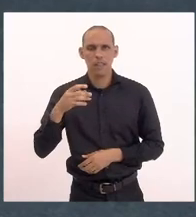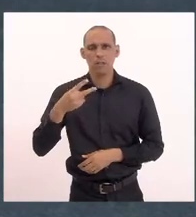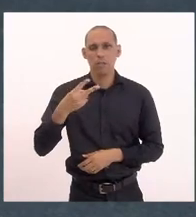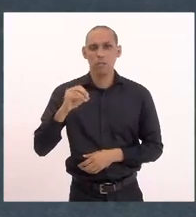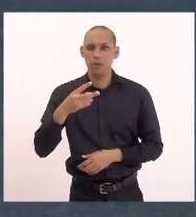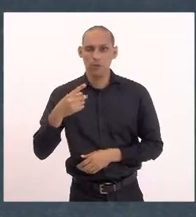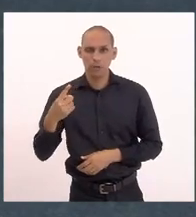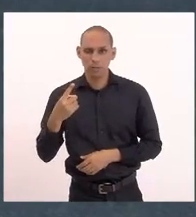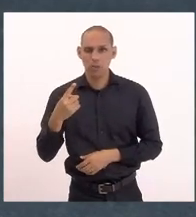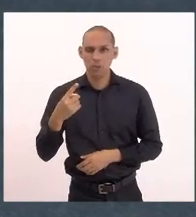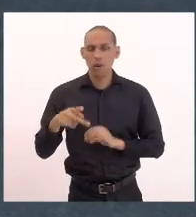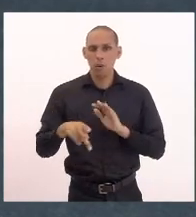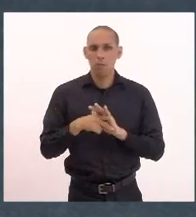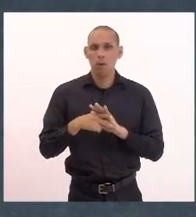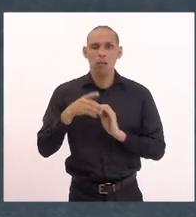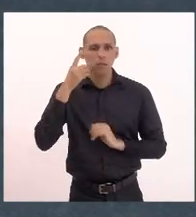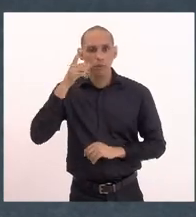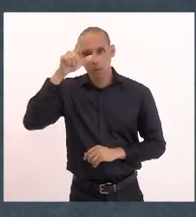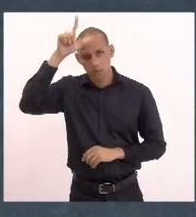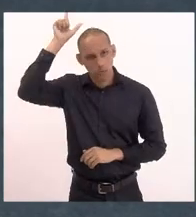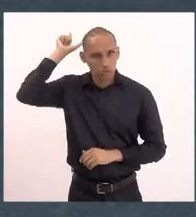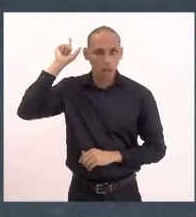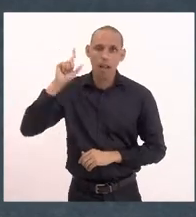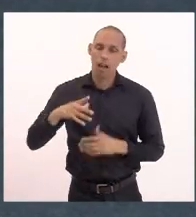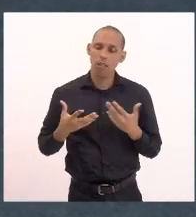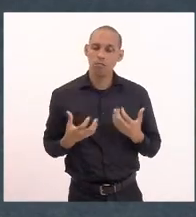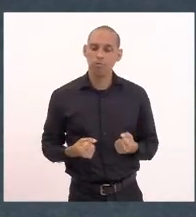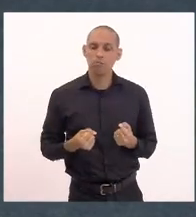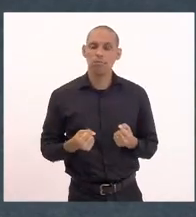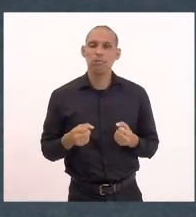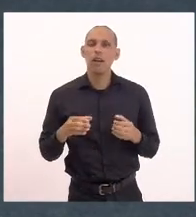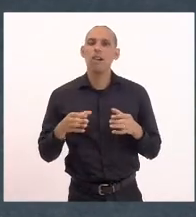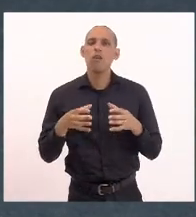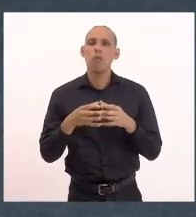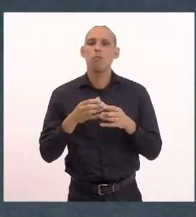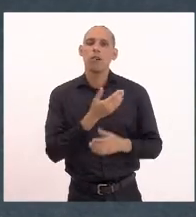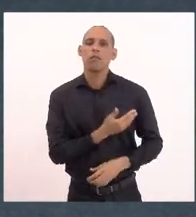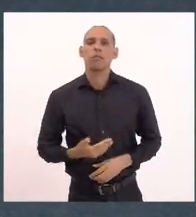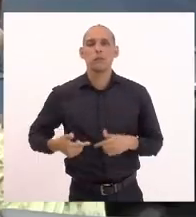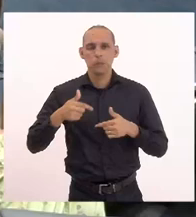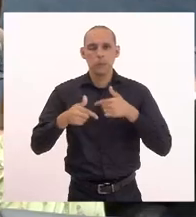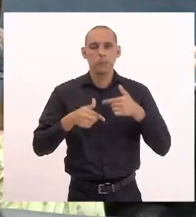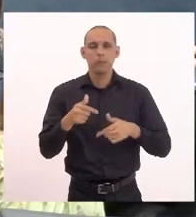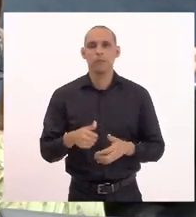48.10/2021, de autoria do deputado Luiz Paulo, é favorável na Comissão de Servidores.